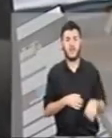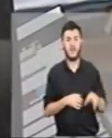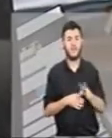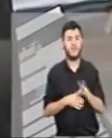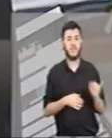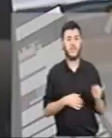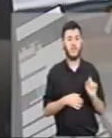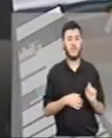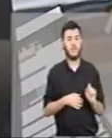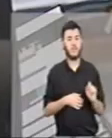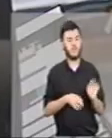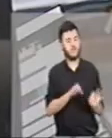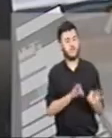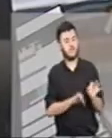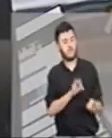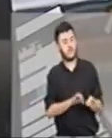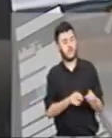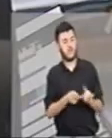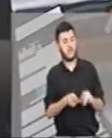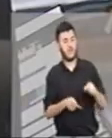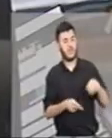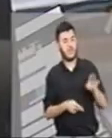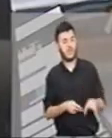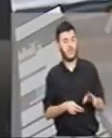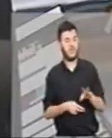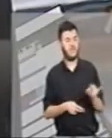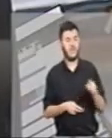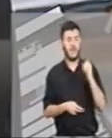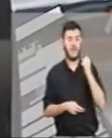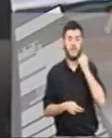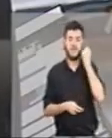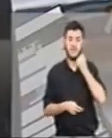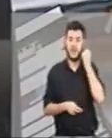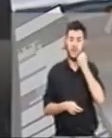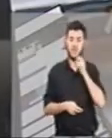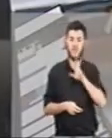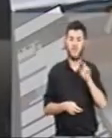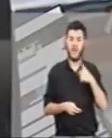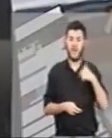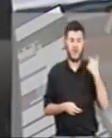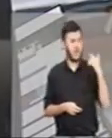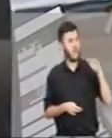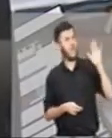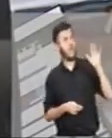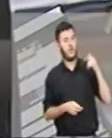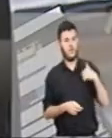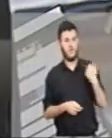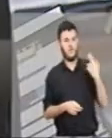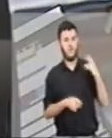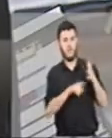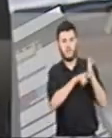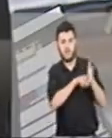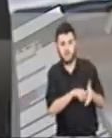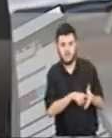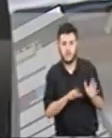se apontará como investigados? Já que eu penso que a varredura não se limitou